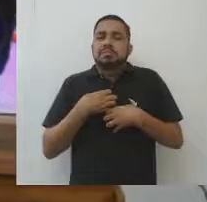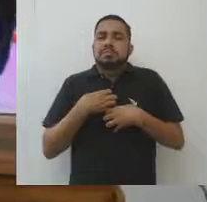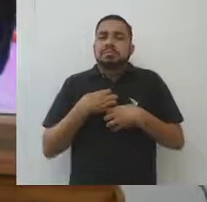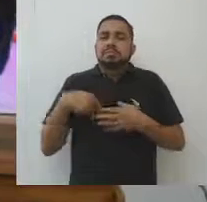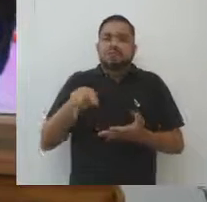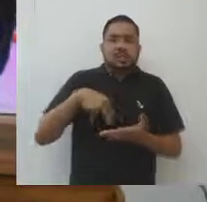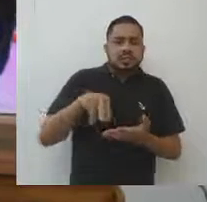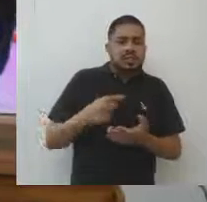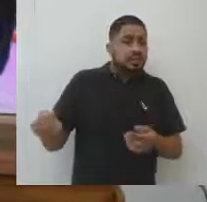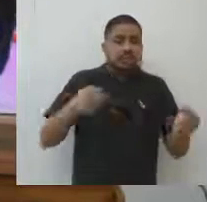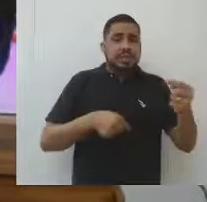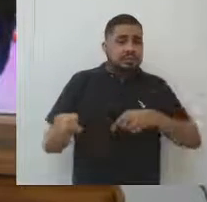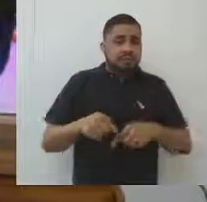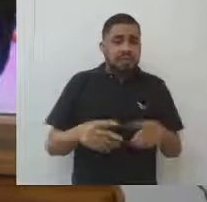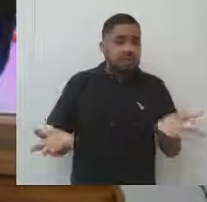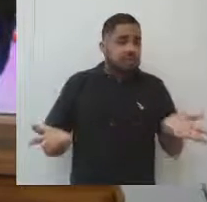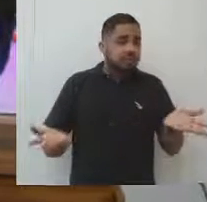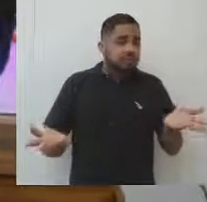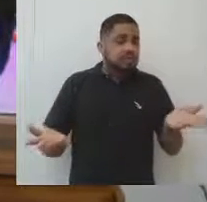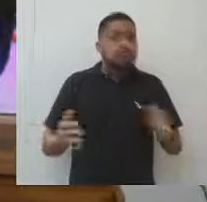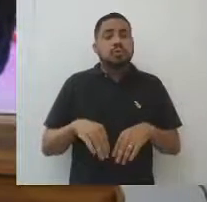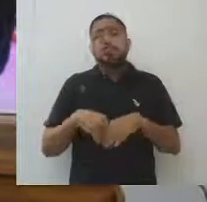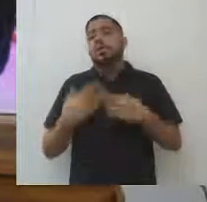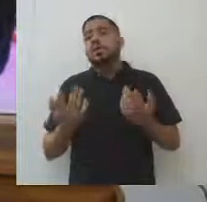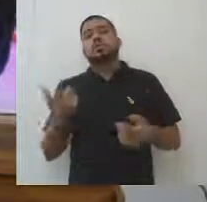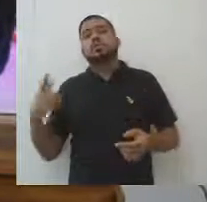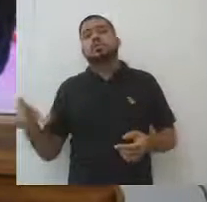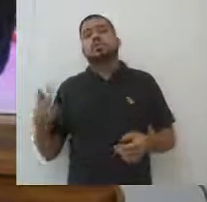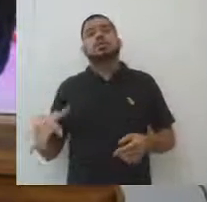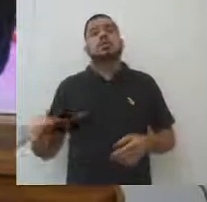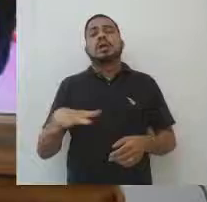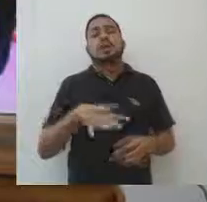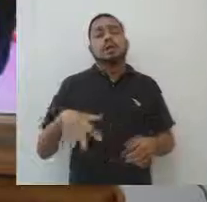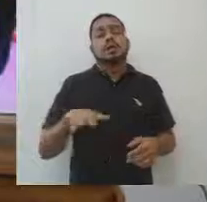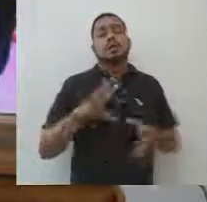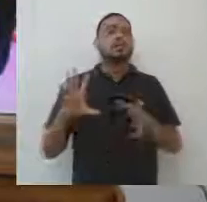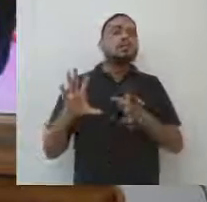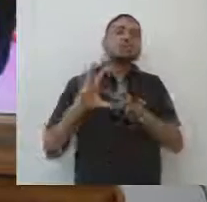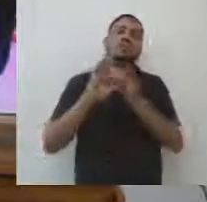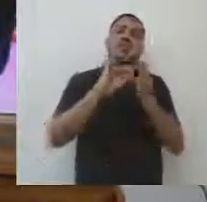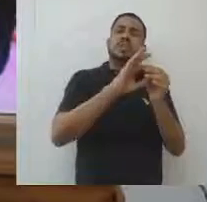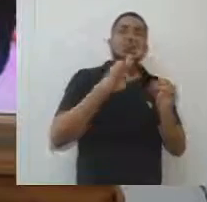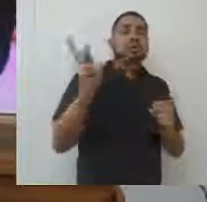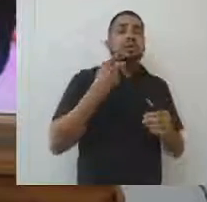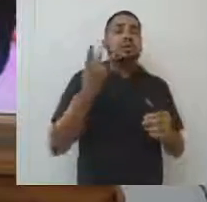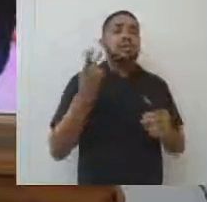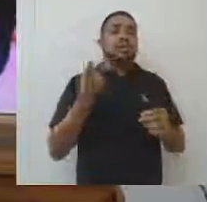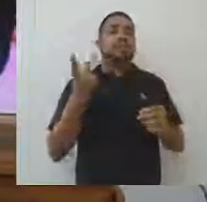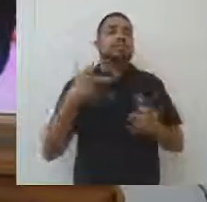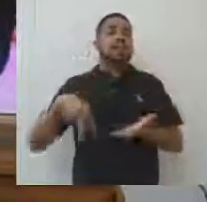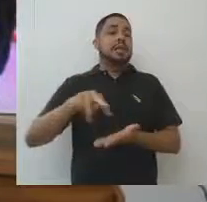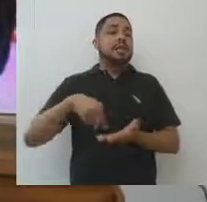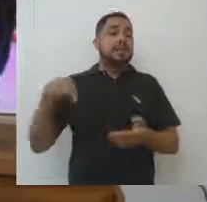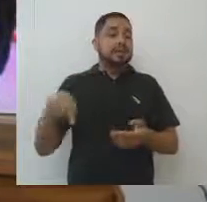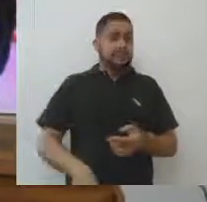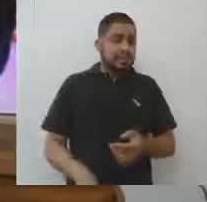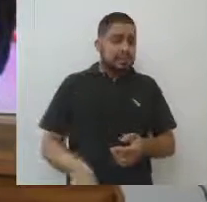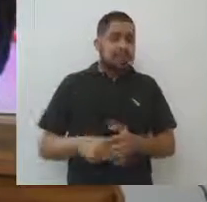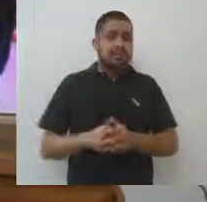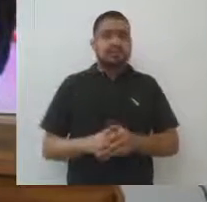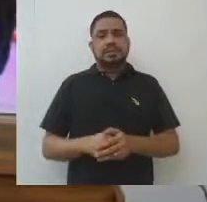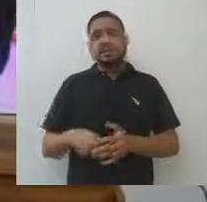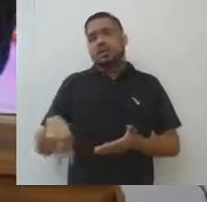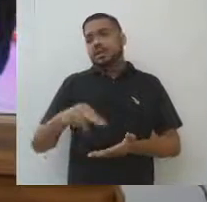para aqui, para a gente? Quais são os outros campos, quais são os outros contextos que não foram abordados pela dança aqui,